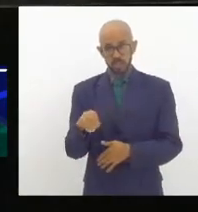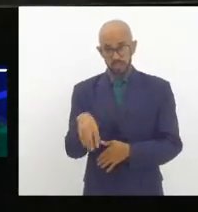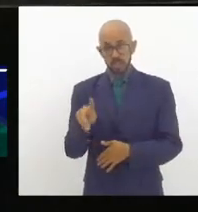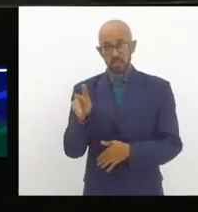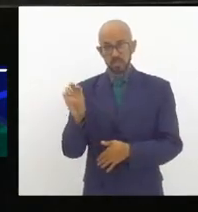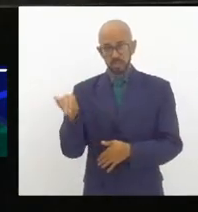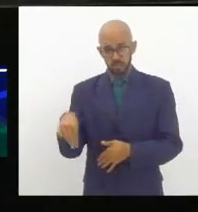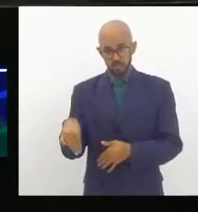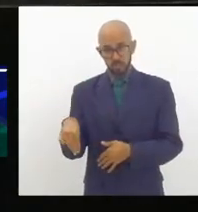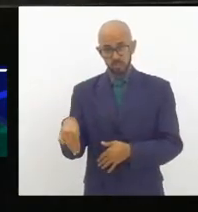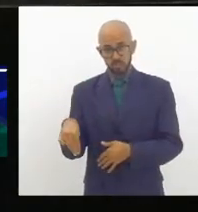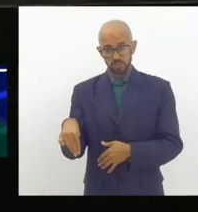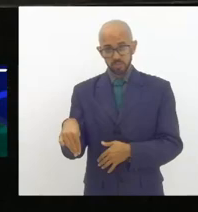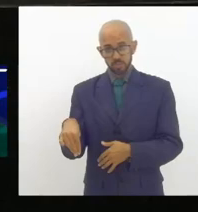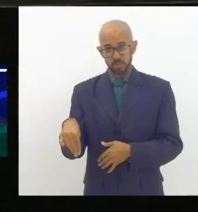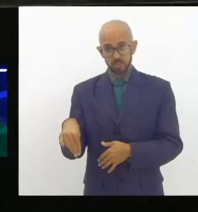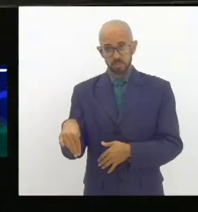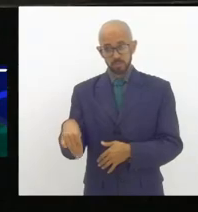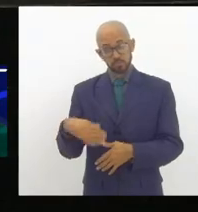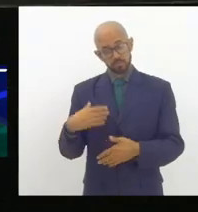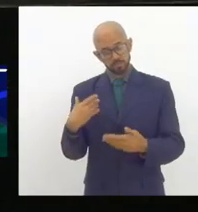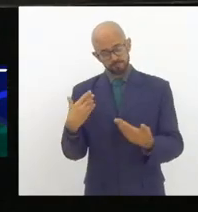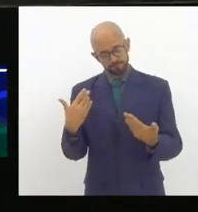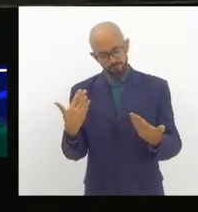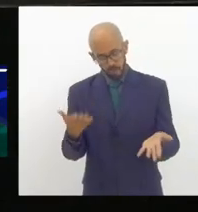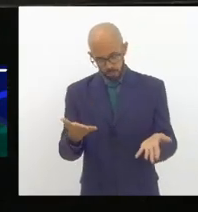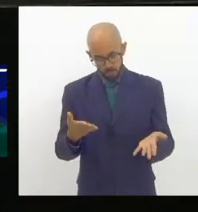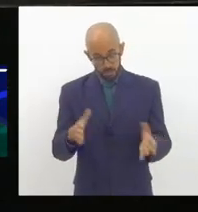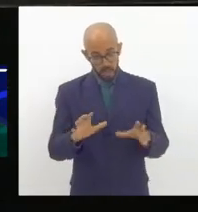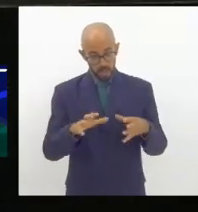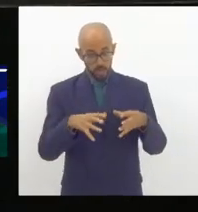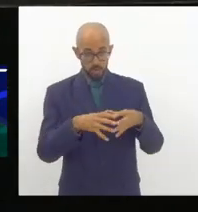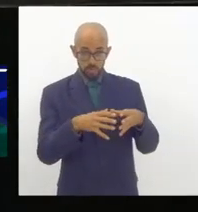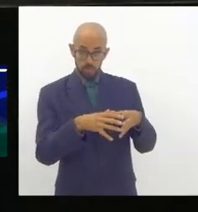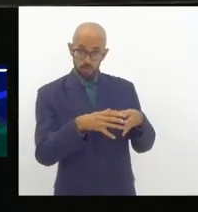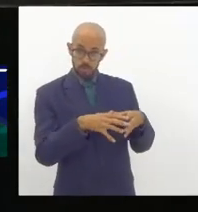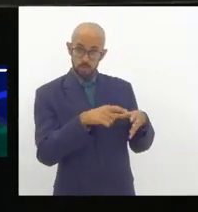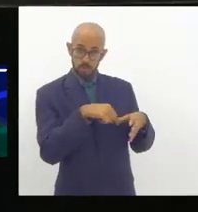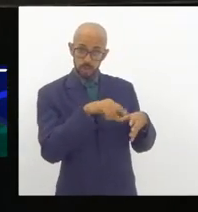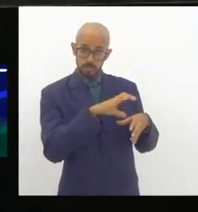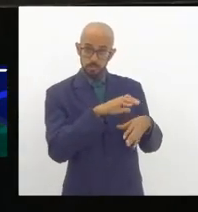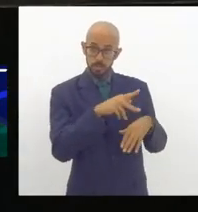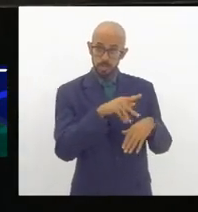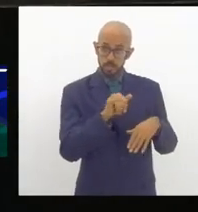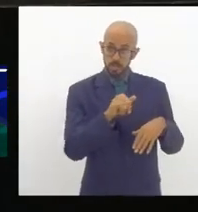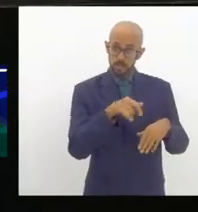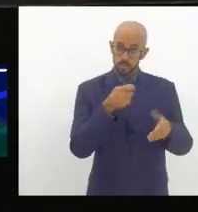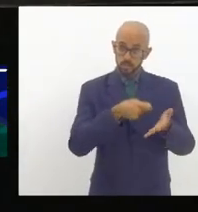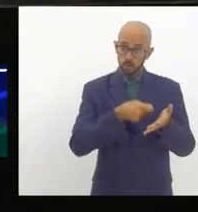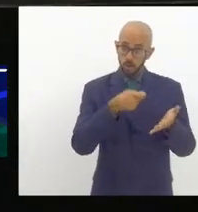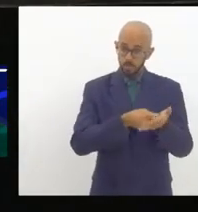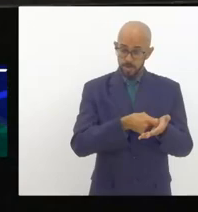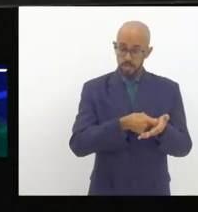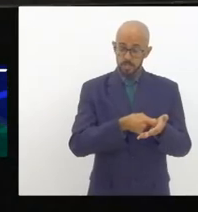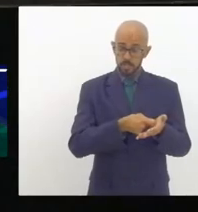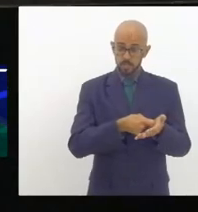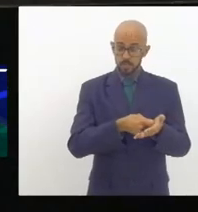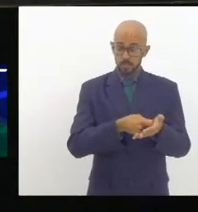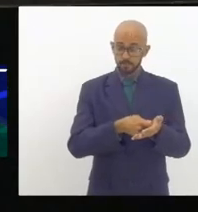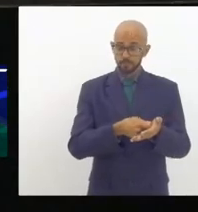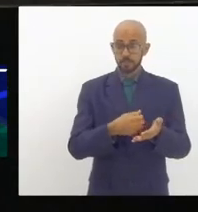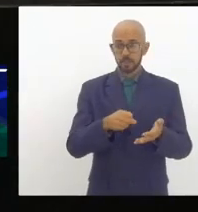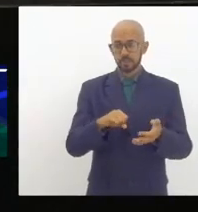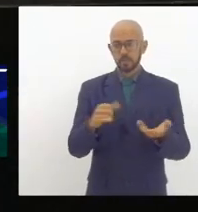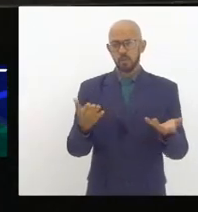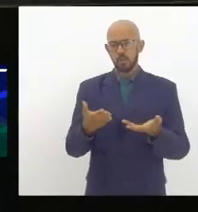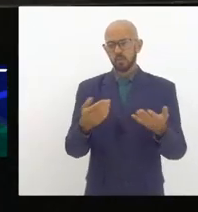como das estações ferroviárias e lá na nossa comissão parlamentar de que nós cobramos o tempo todo então se hoje o